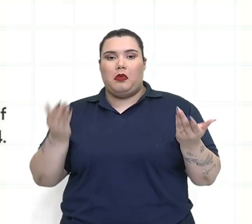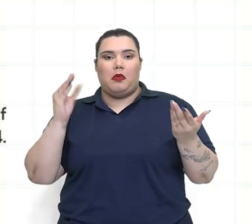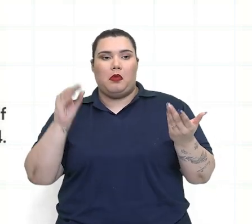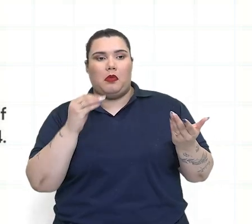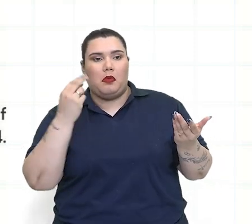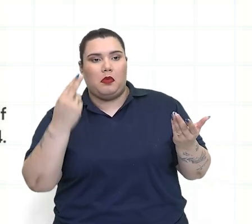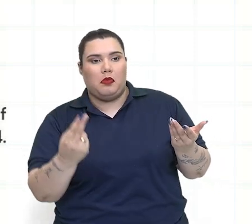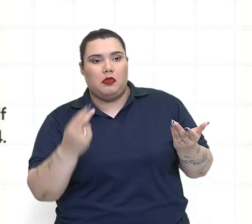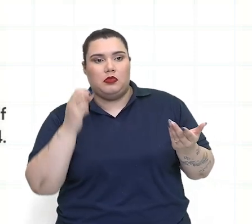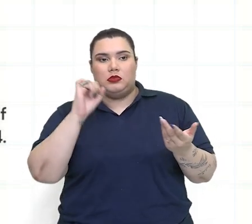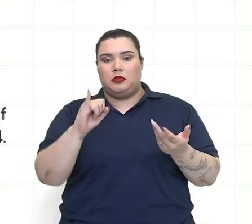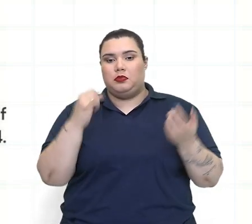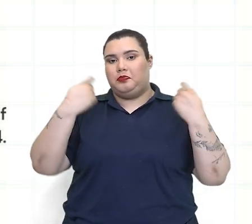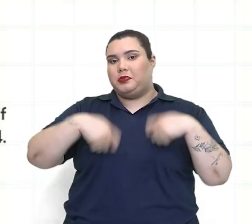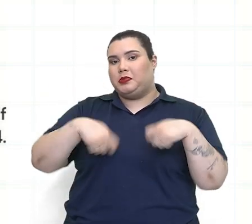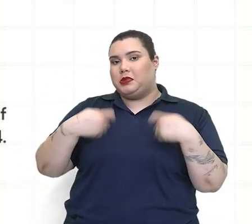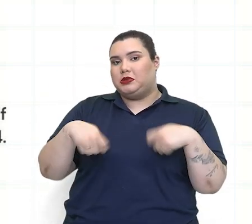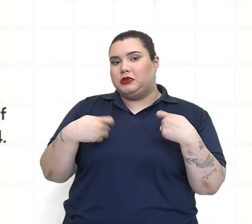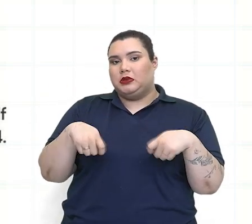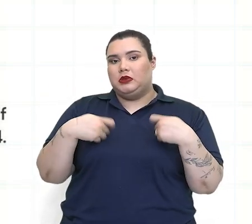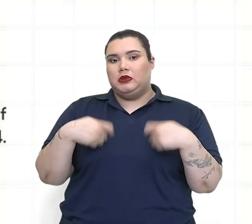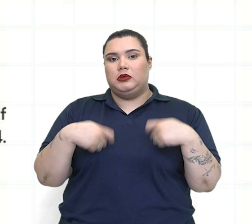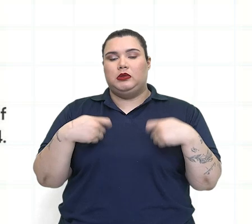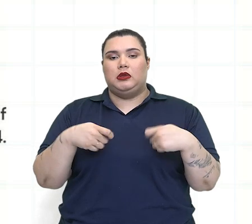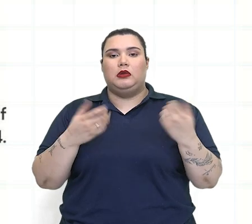ou se eu preciso